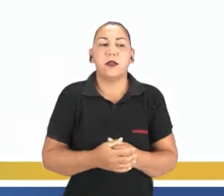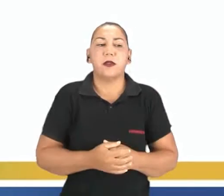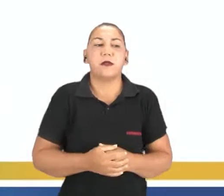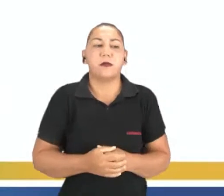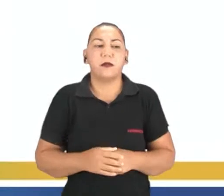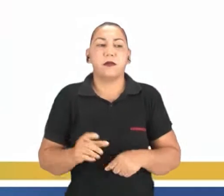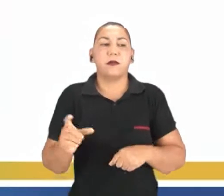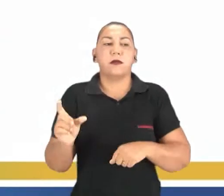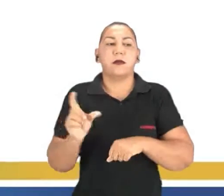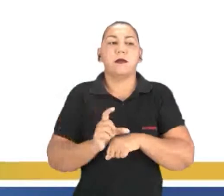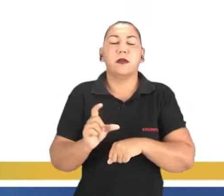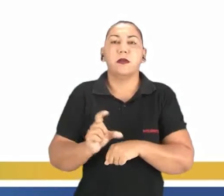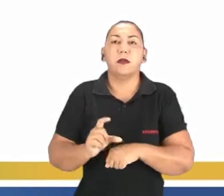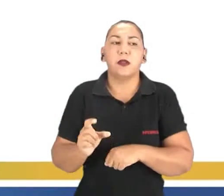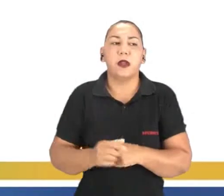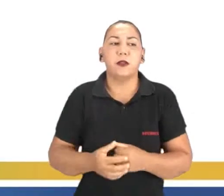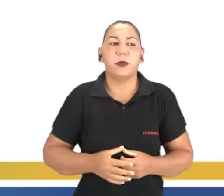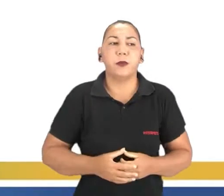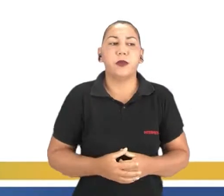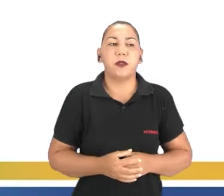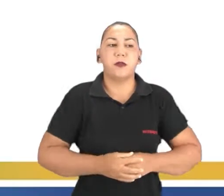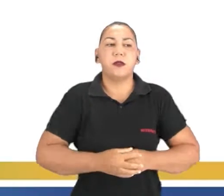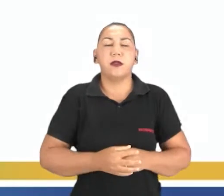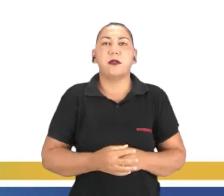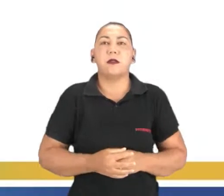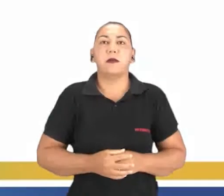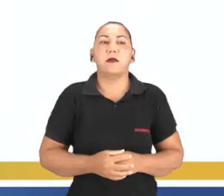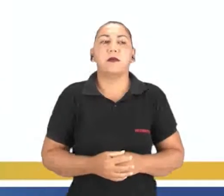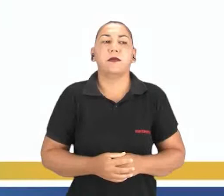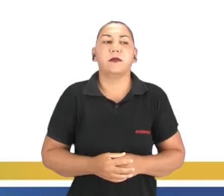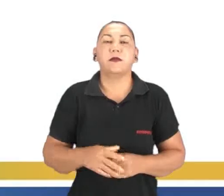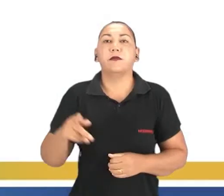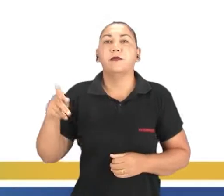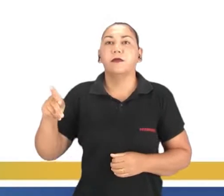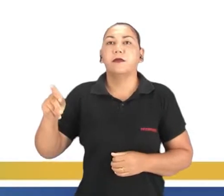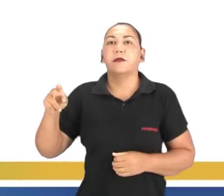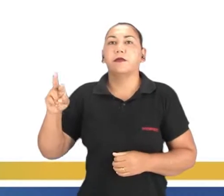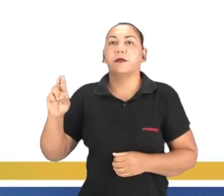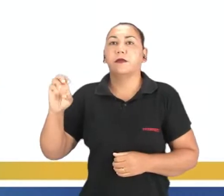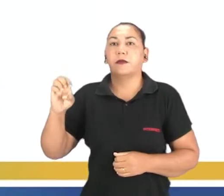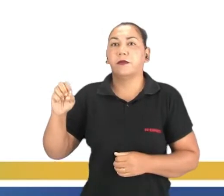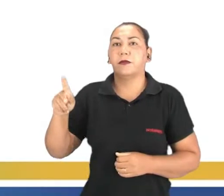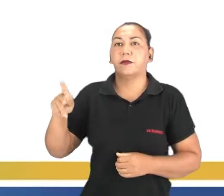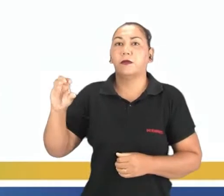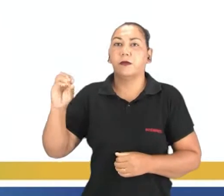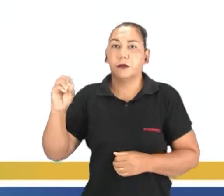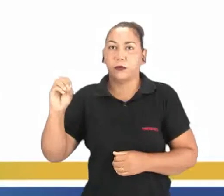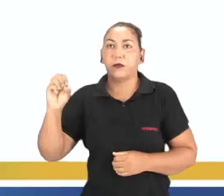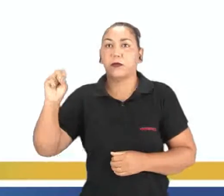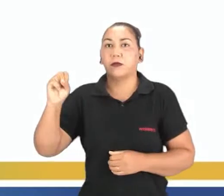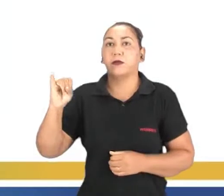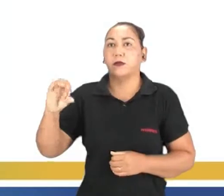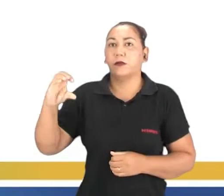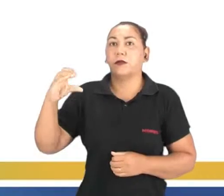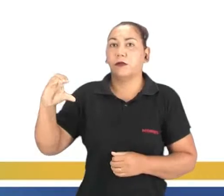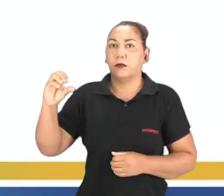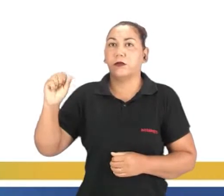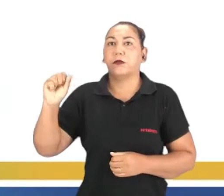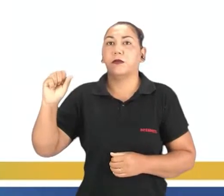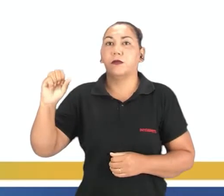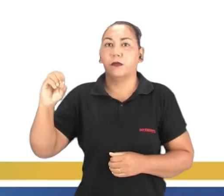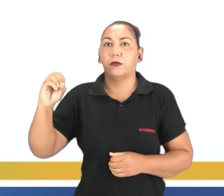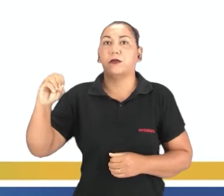e etc. As conjunções auxiliam na melhoria da escrita como um todo. Por esse motivo, são